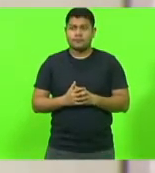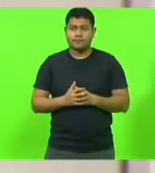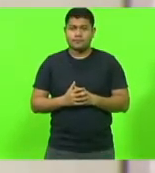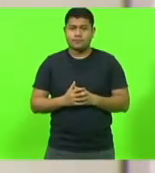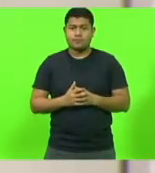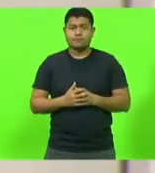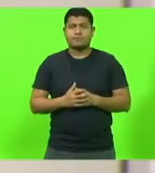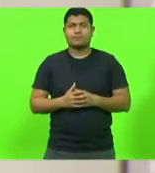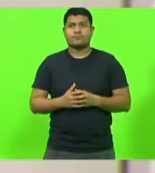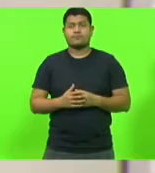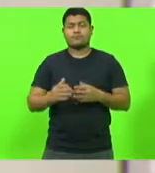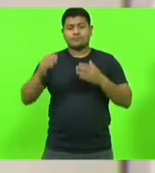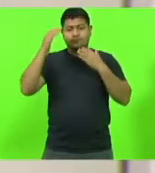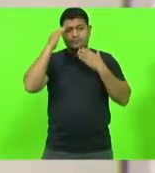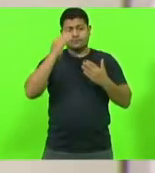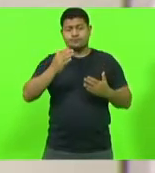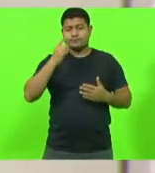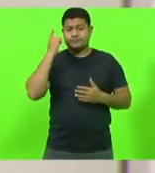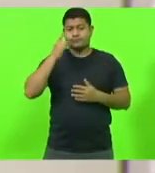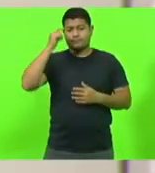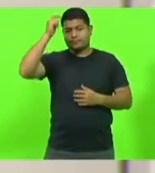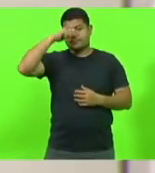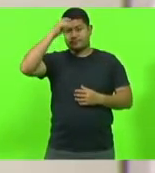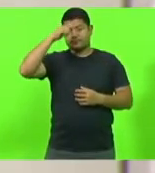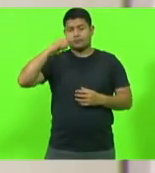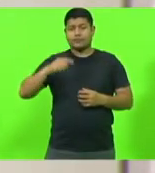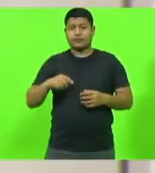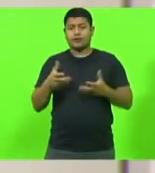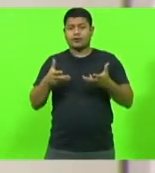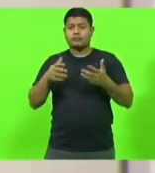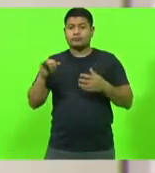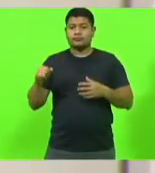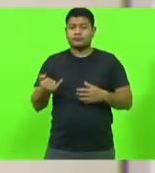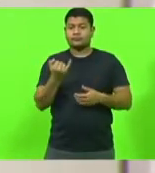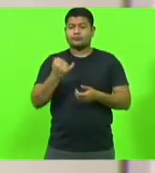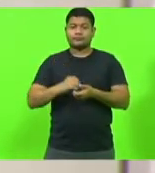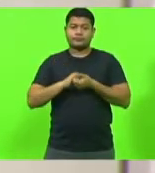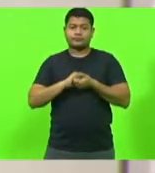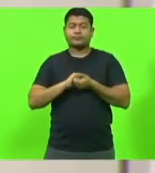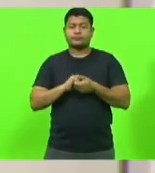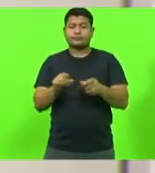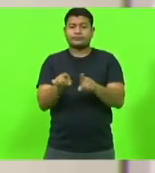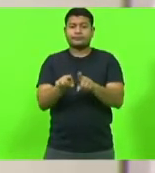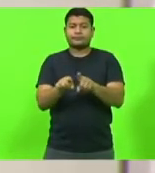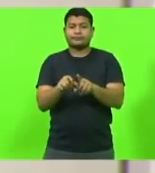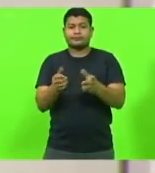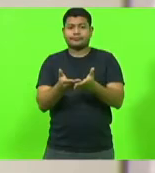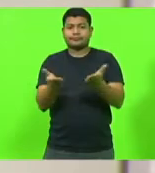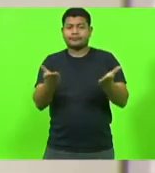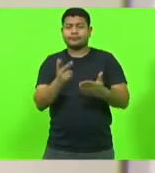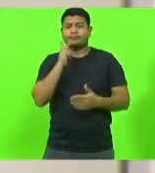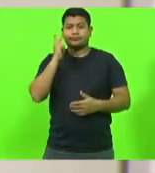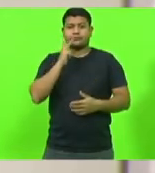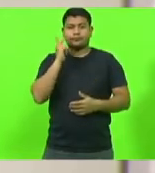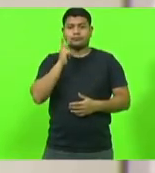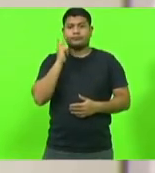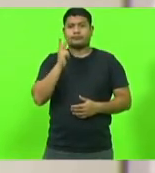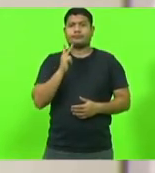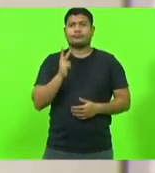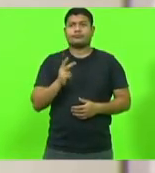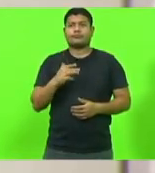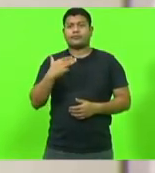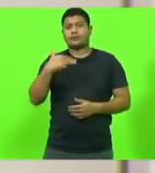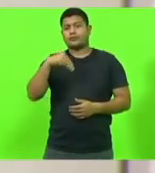deputado Maurício, obrigado. Também quero aproveitar e saudá-los, os nossos vereadores também de